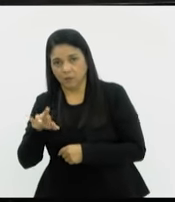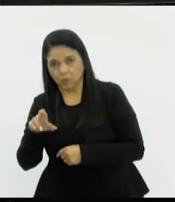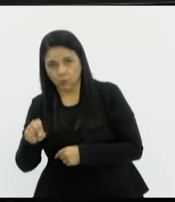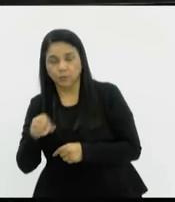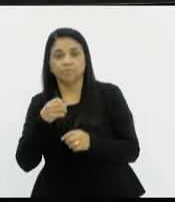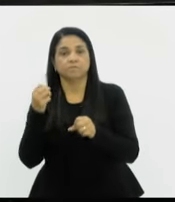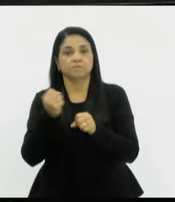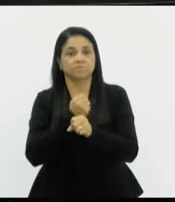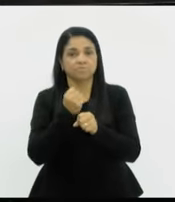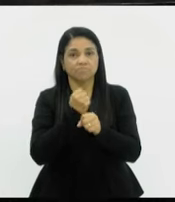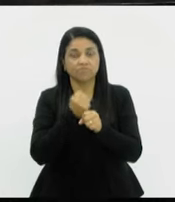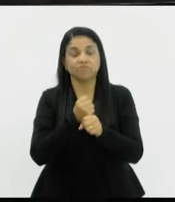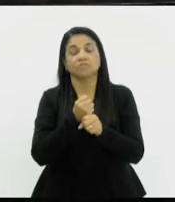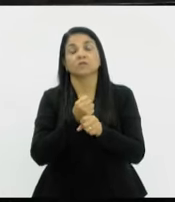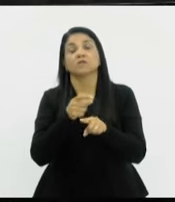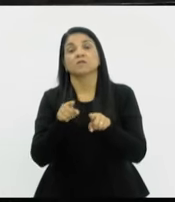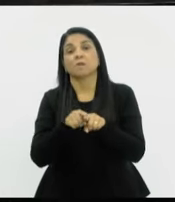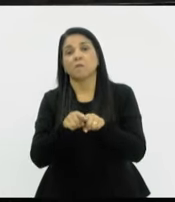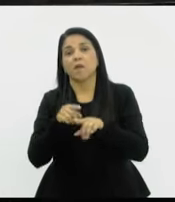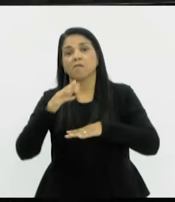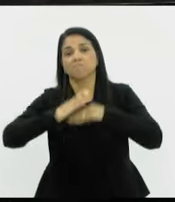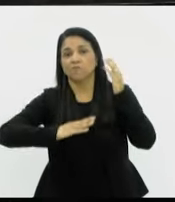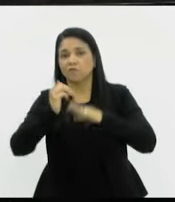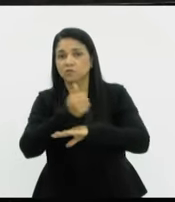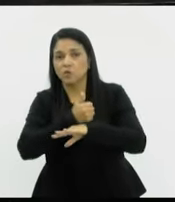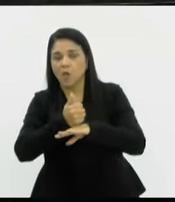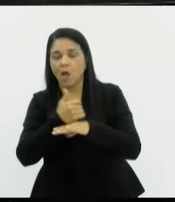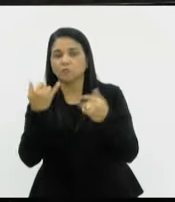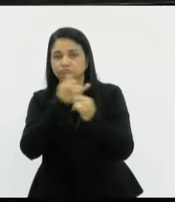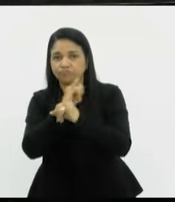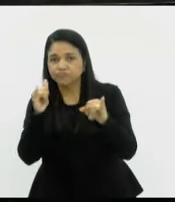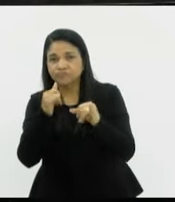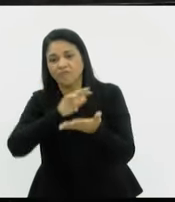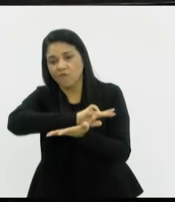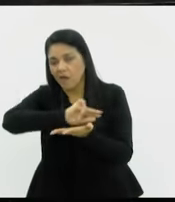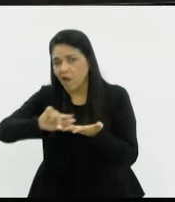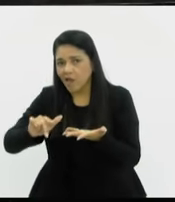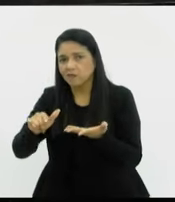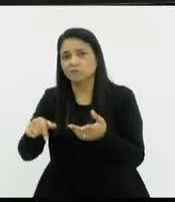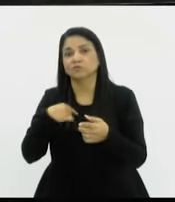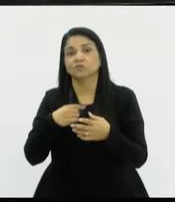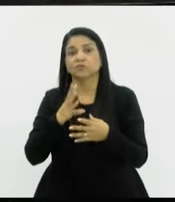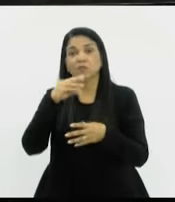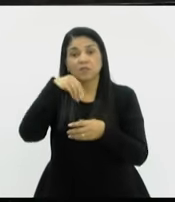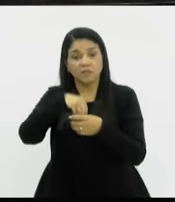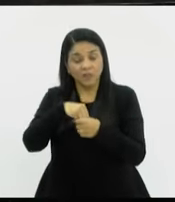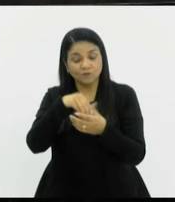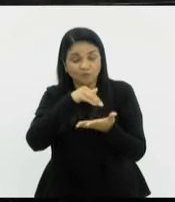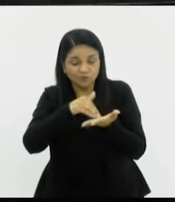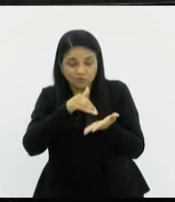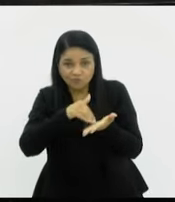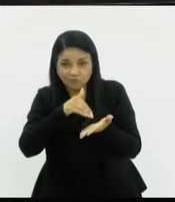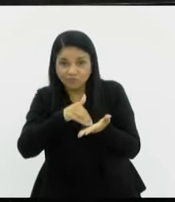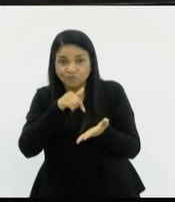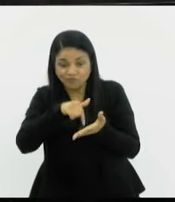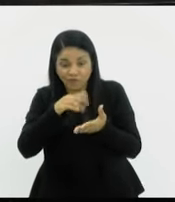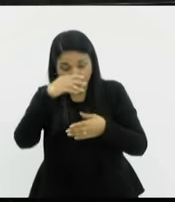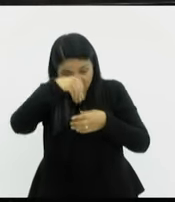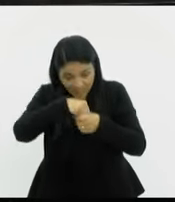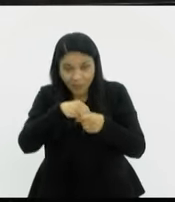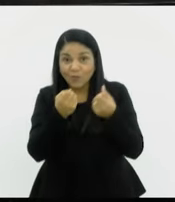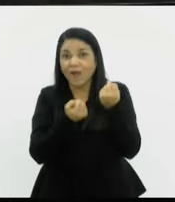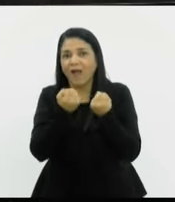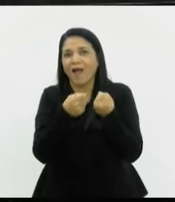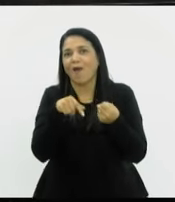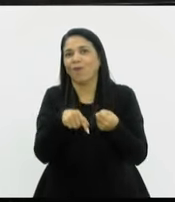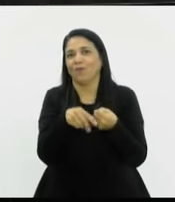de prestadores de serviço que tem no seu carro o seu próprio escritório ambulante, com todas as ferramentas para